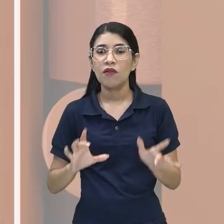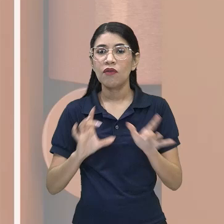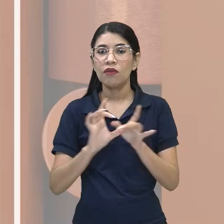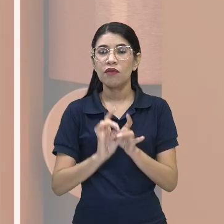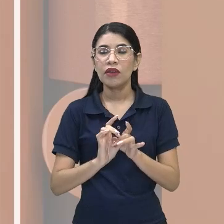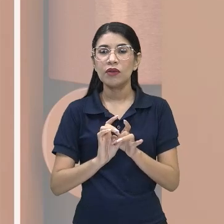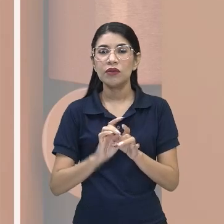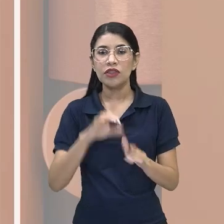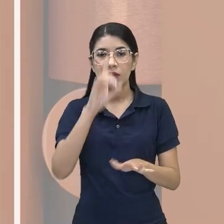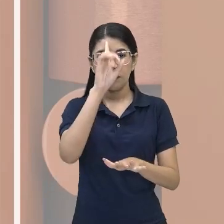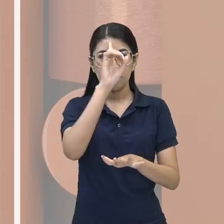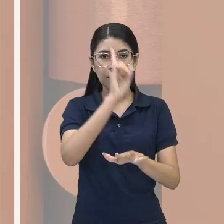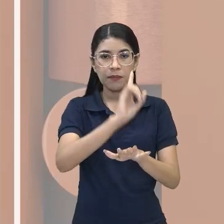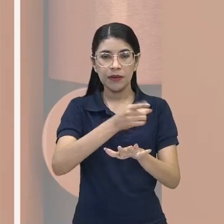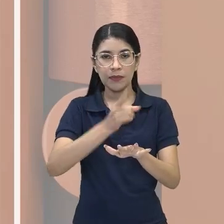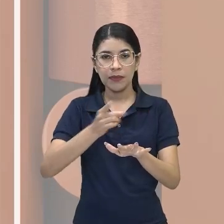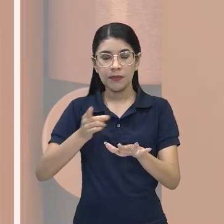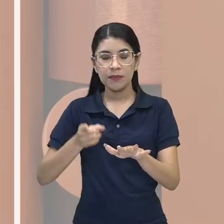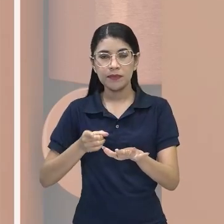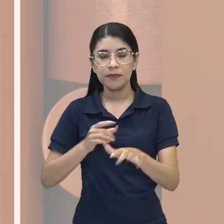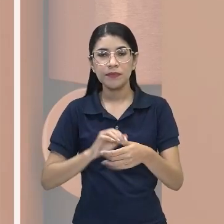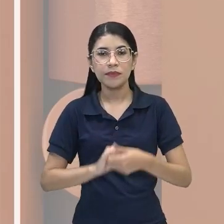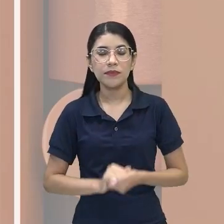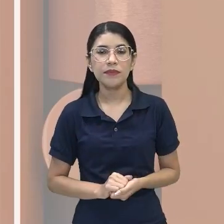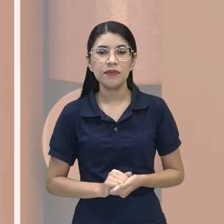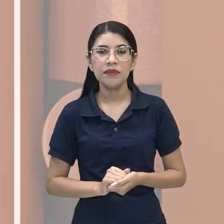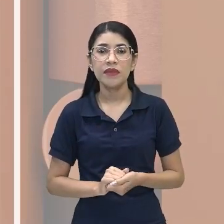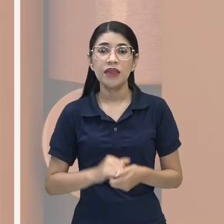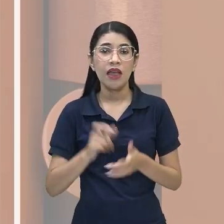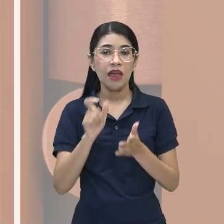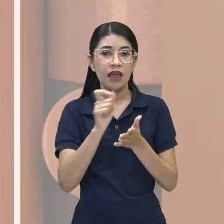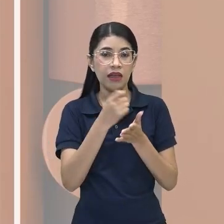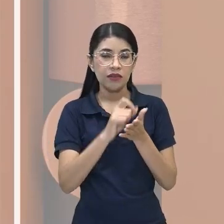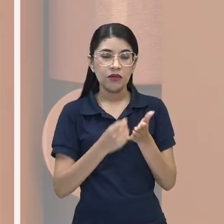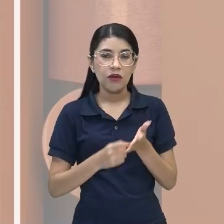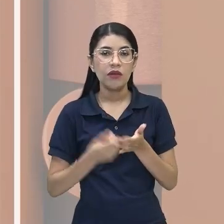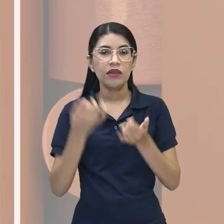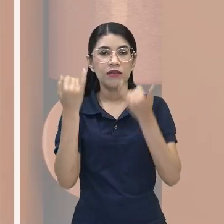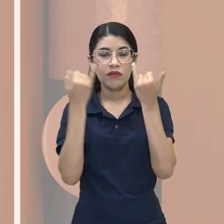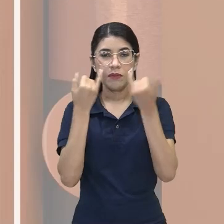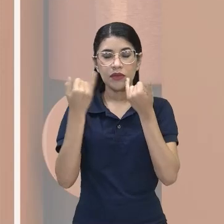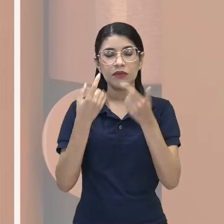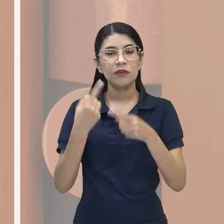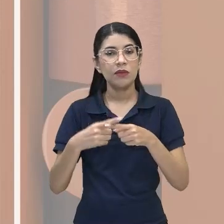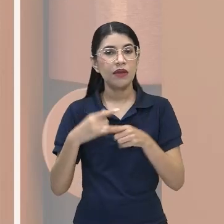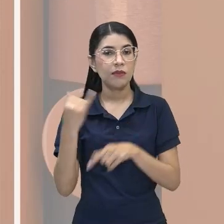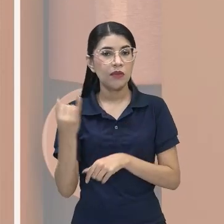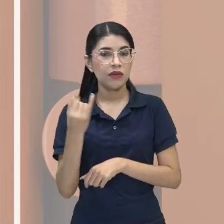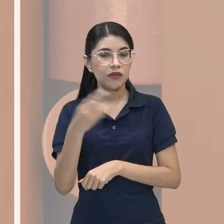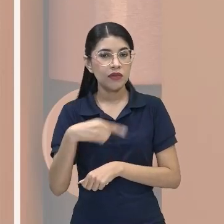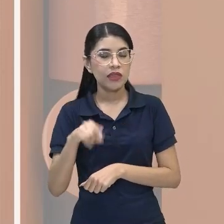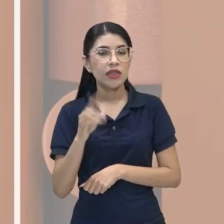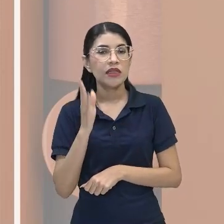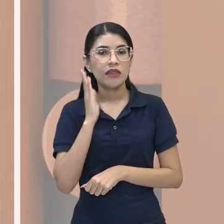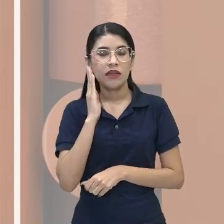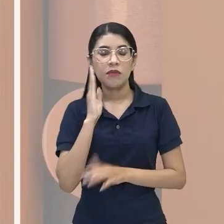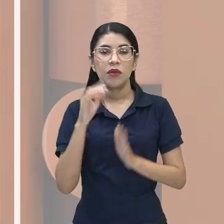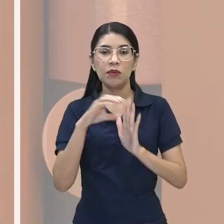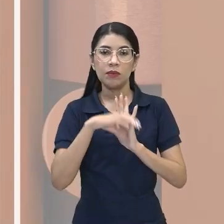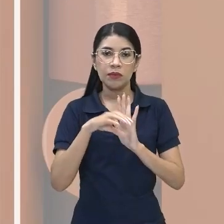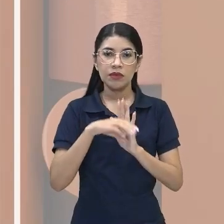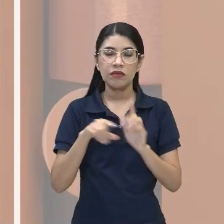de vassalagem. Tomem nota que isso é importante você conhecer esse conceito e